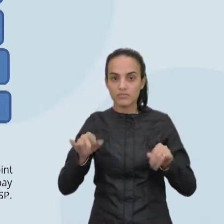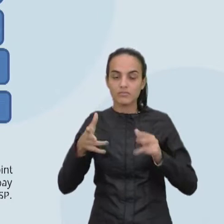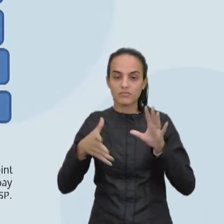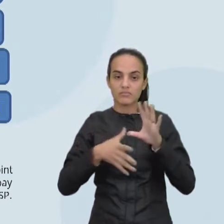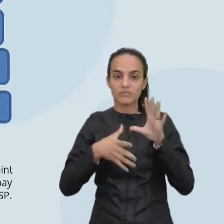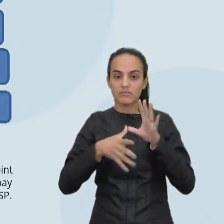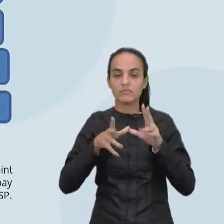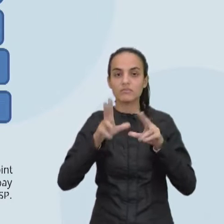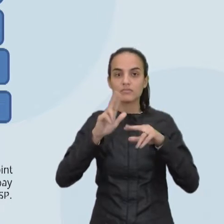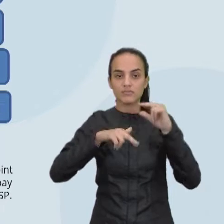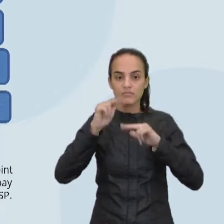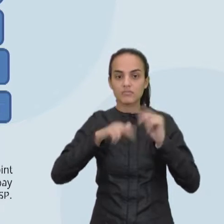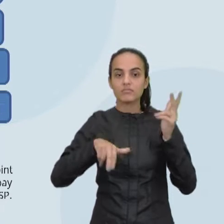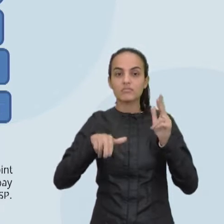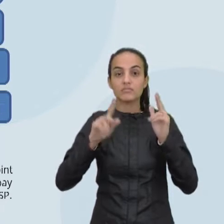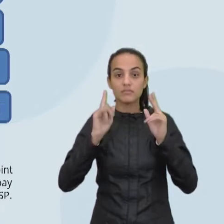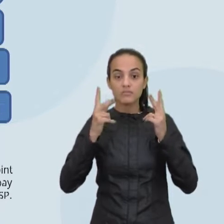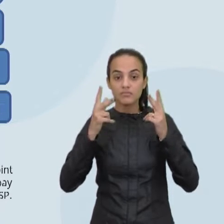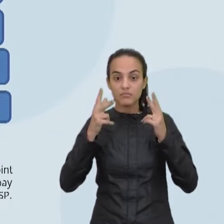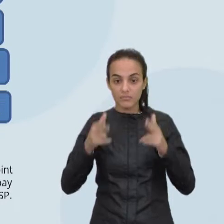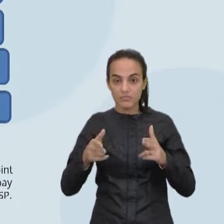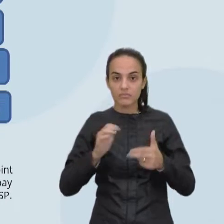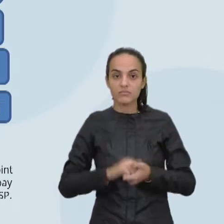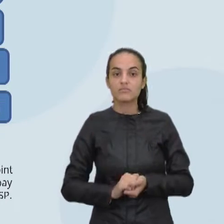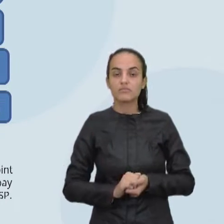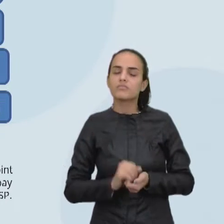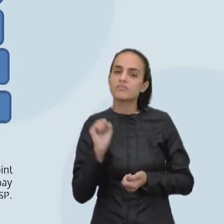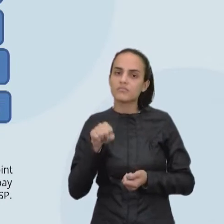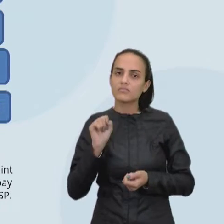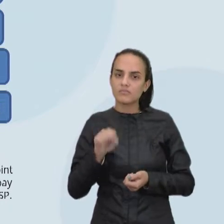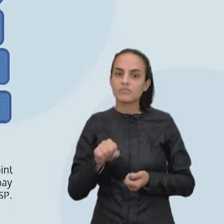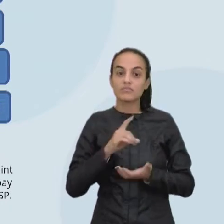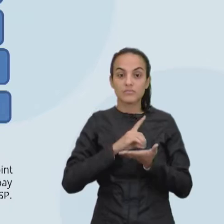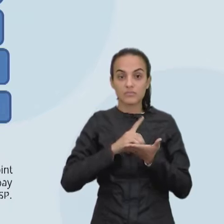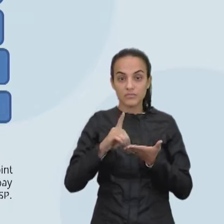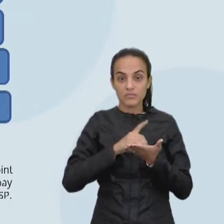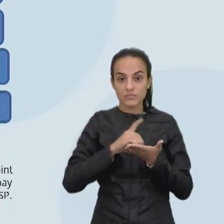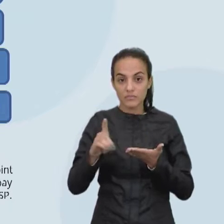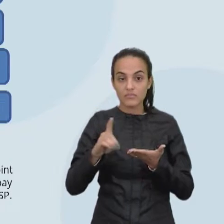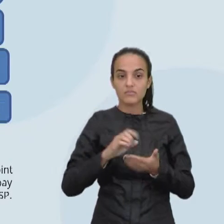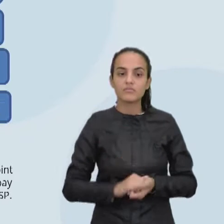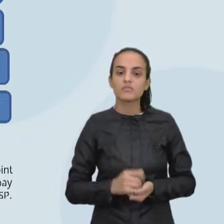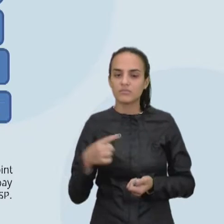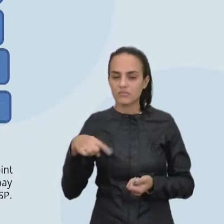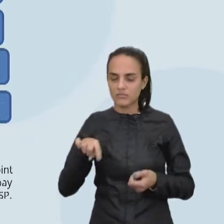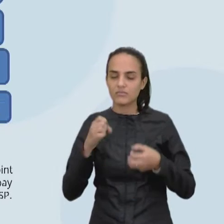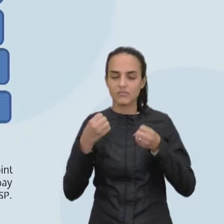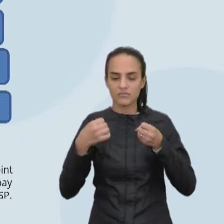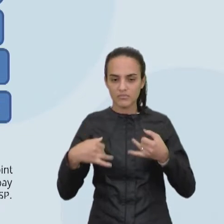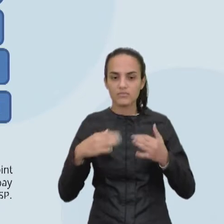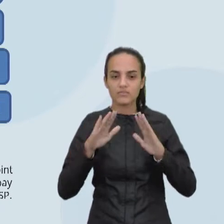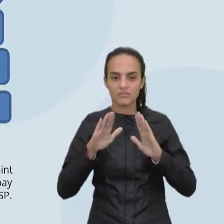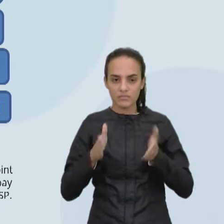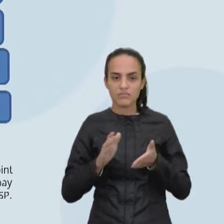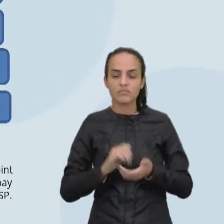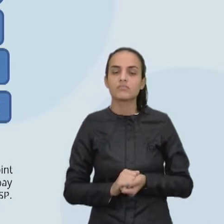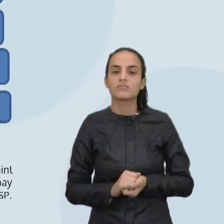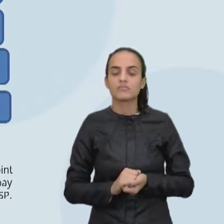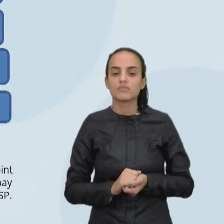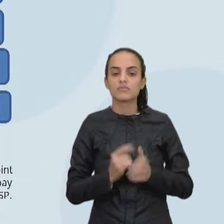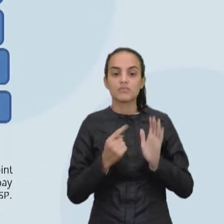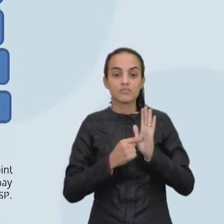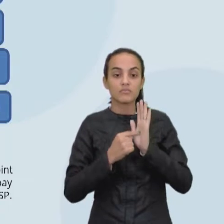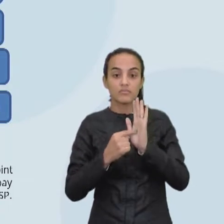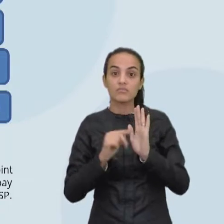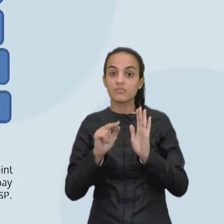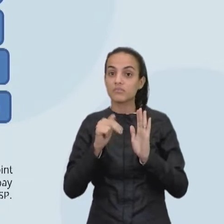ideia de vocês construírem um igual a esse, ou seja, de forma digital, como é esse aqui que nós estamos propondo agora e mostrando para vocês,